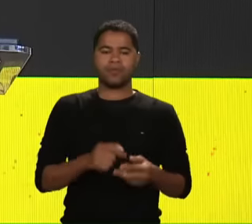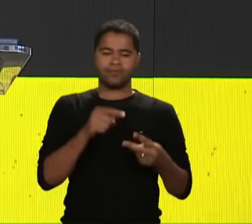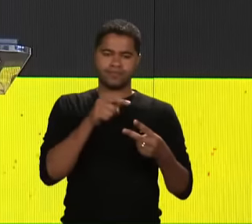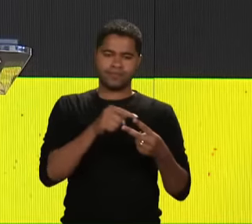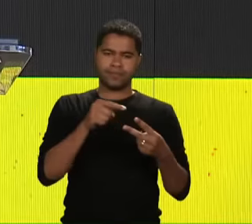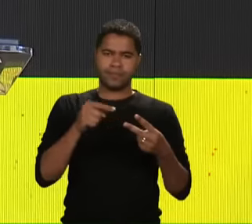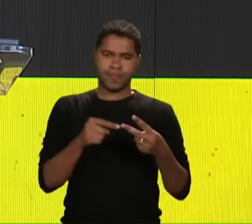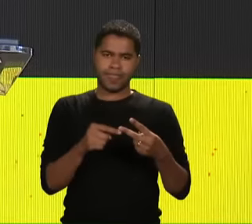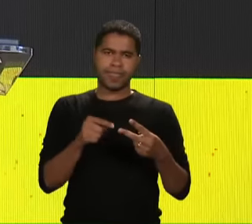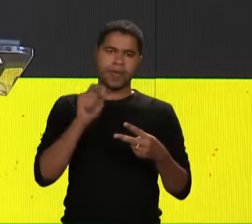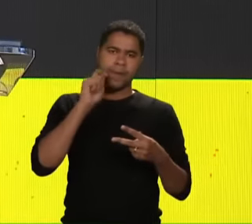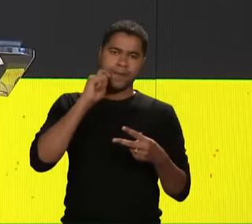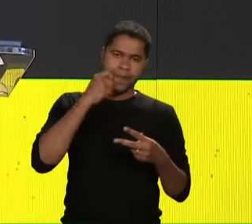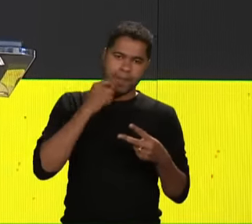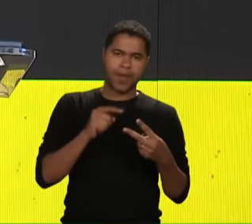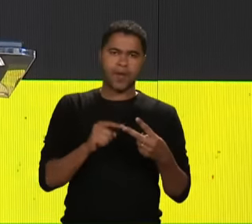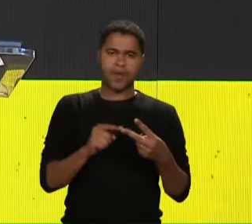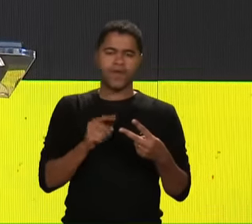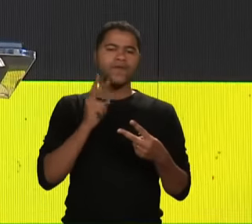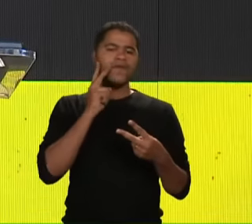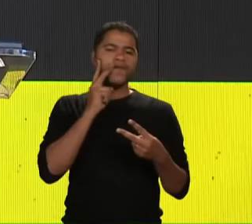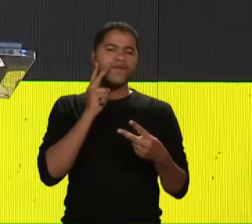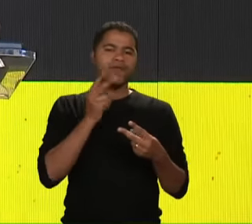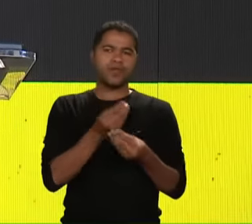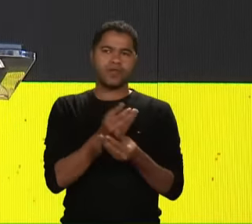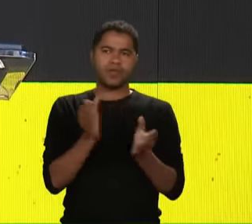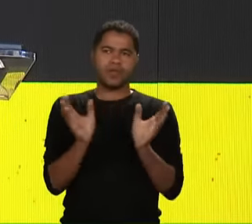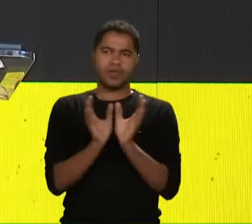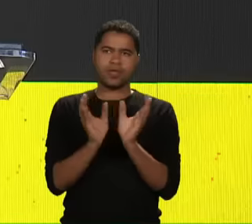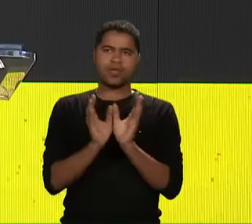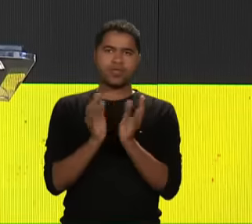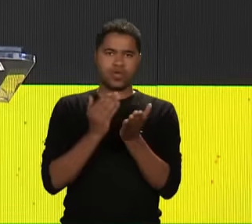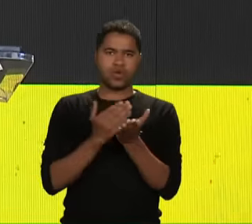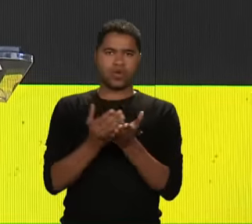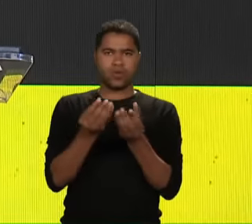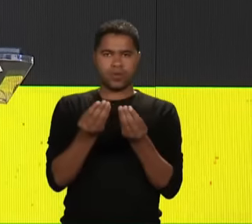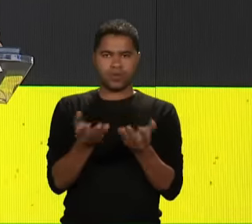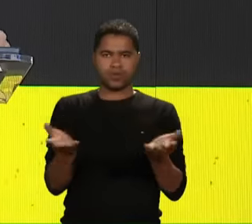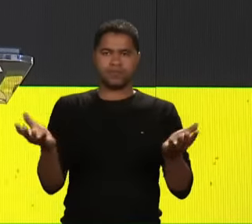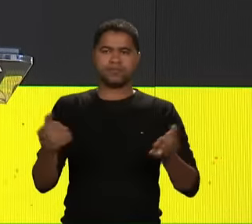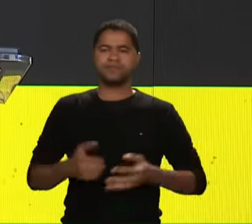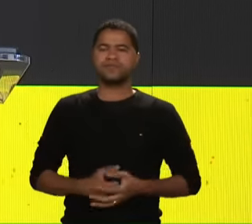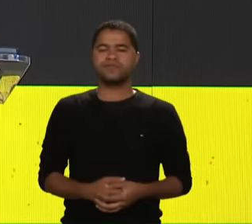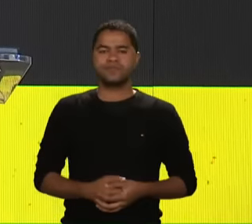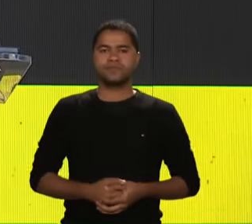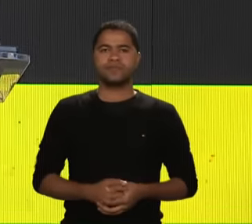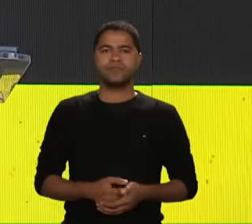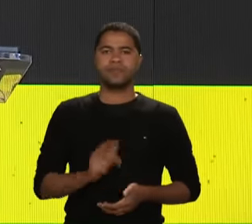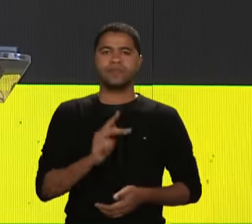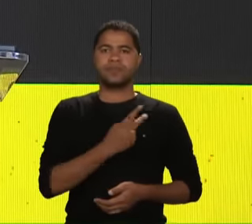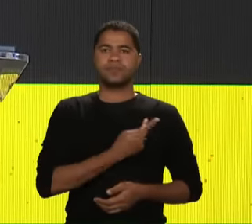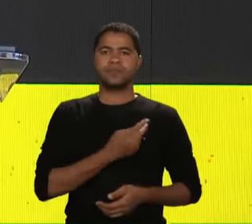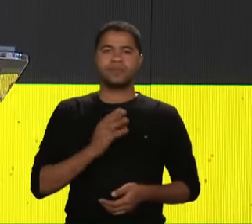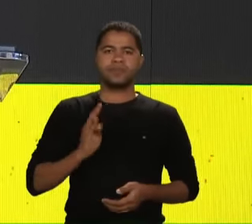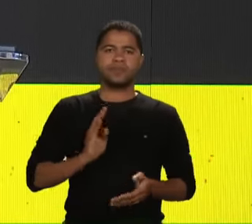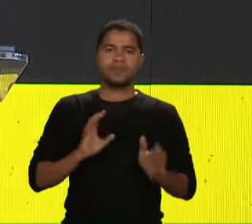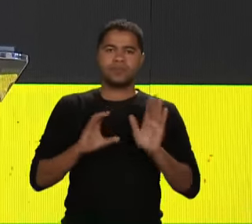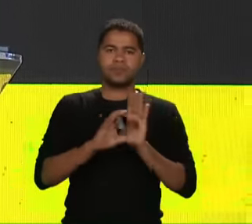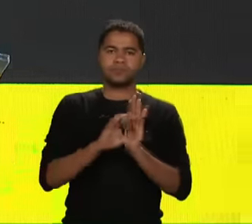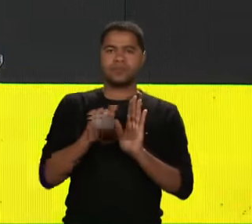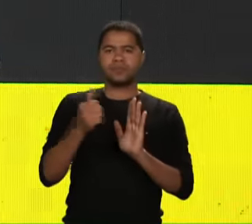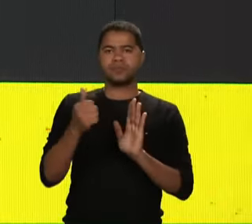ceia. Todos os diáconos tomem seus, já comecem a distribuir. Hebreus capítulo